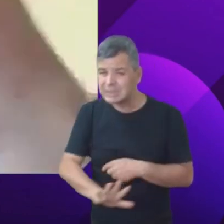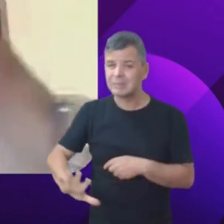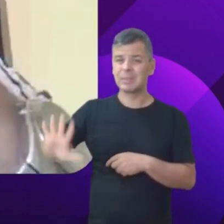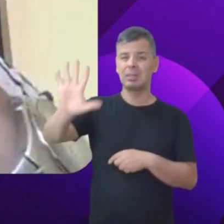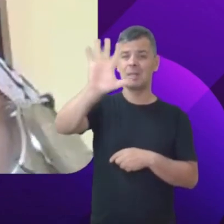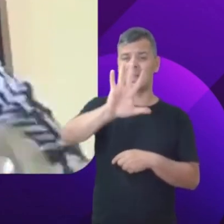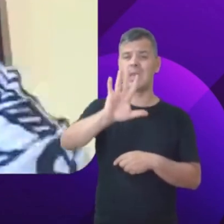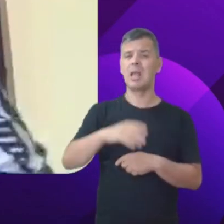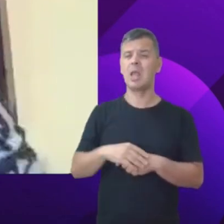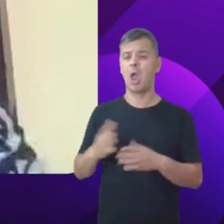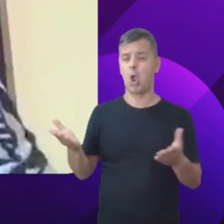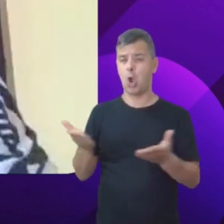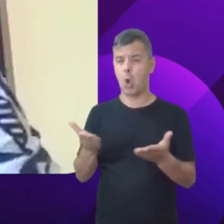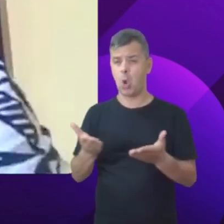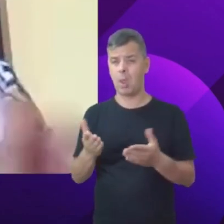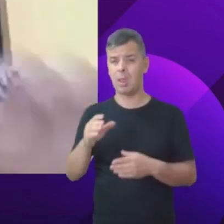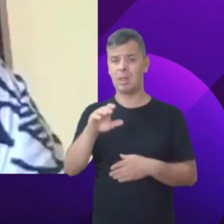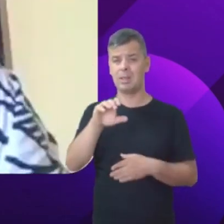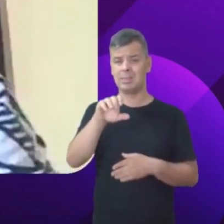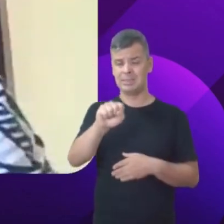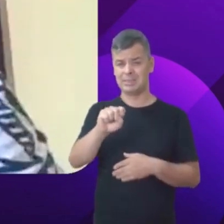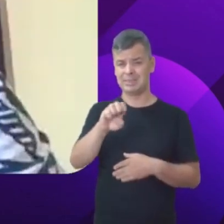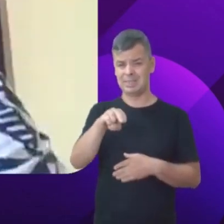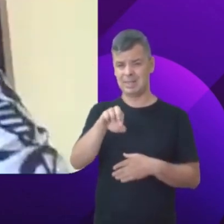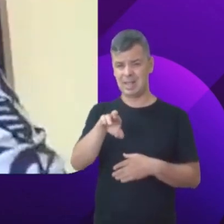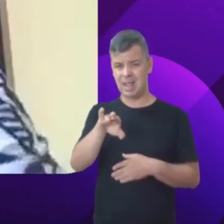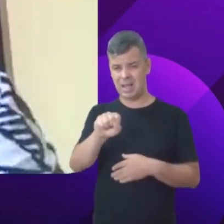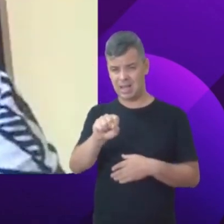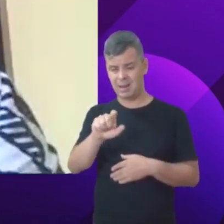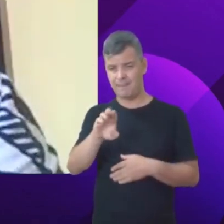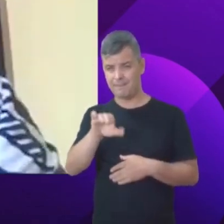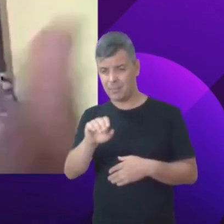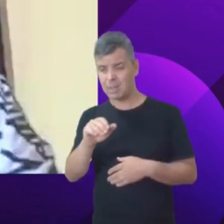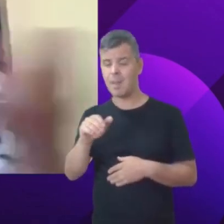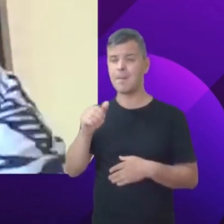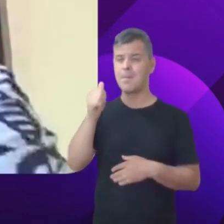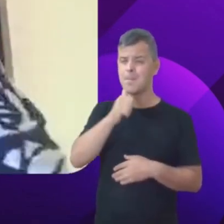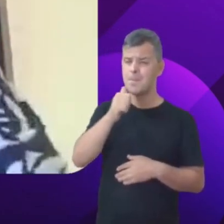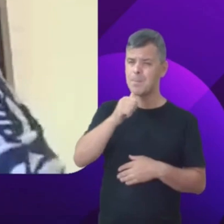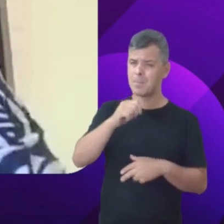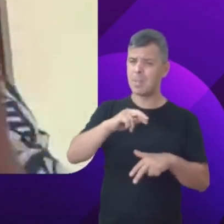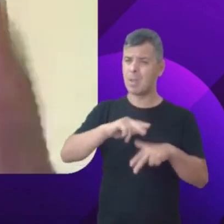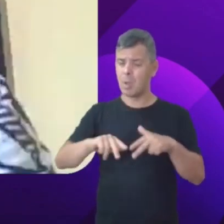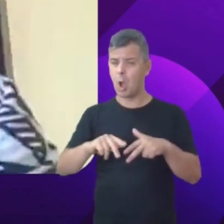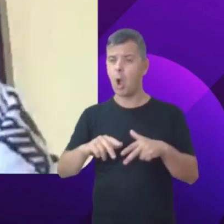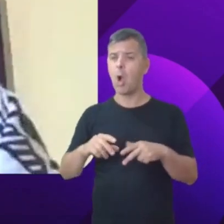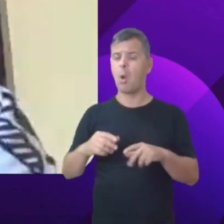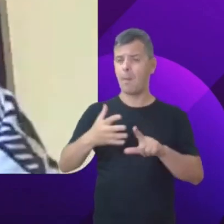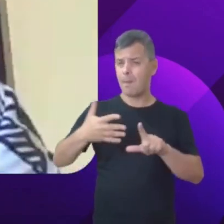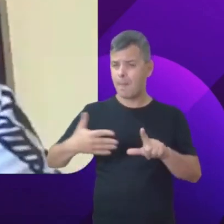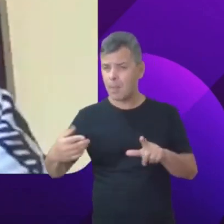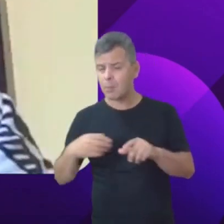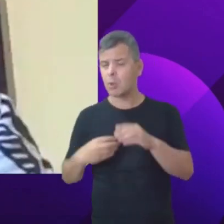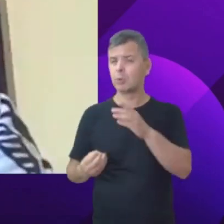chamava Senale, né? Hoje ela se chama Senales Bíblicas, né? As mulheres bissexuais, cis ou trans participam desse